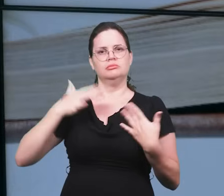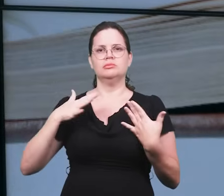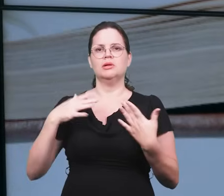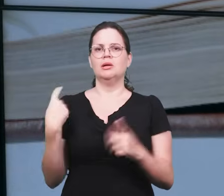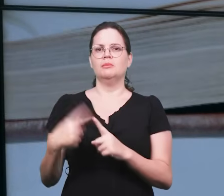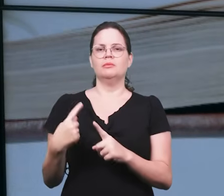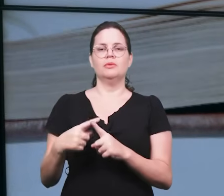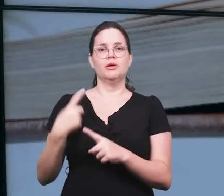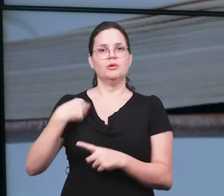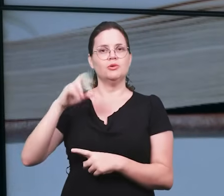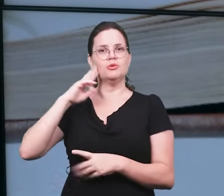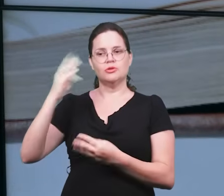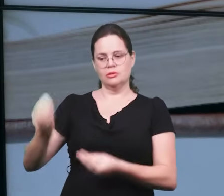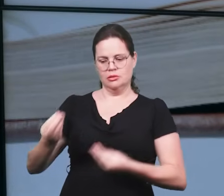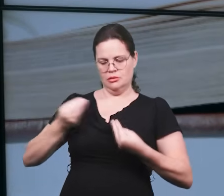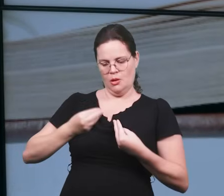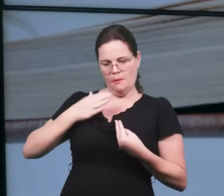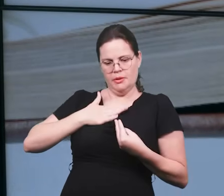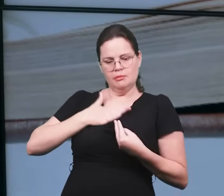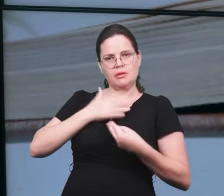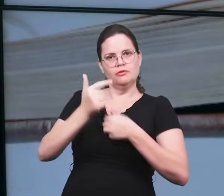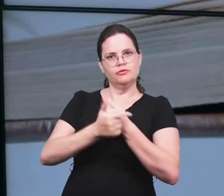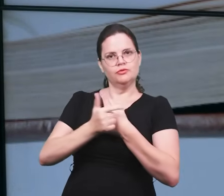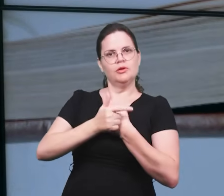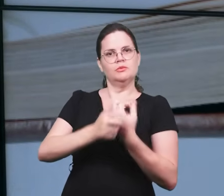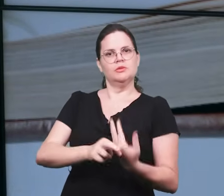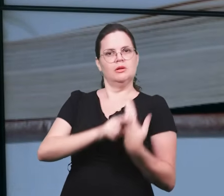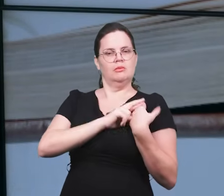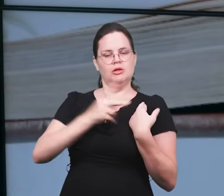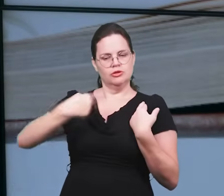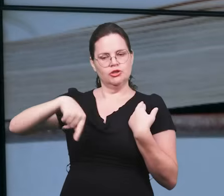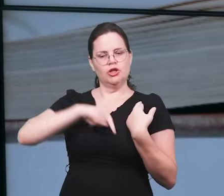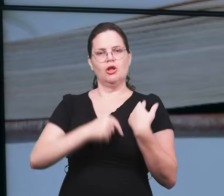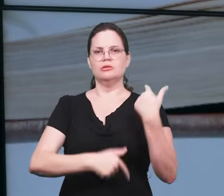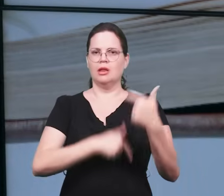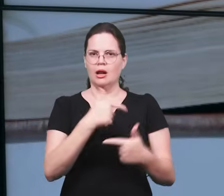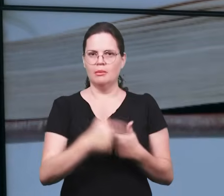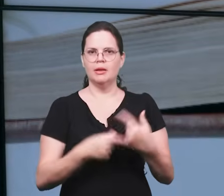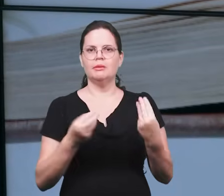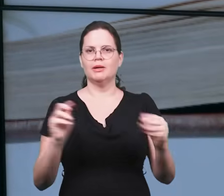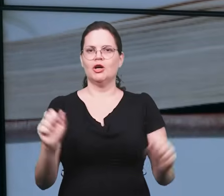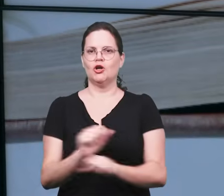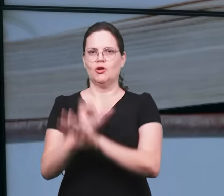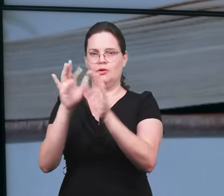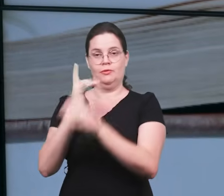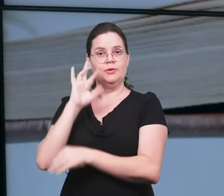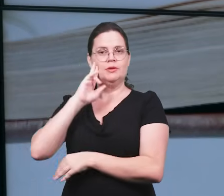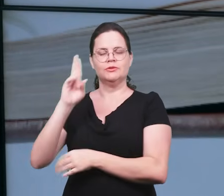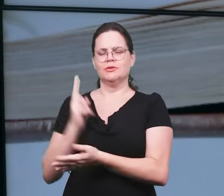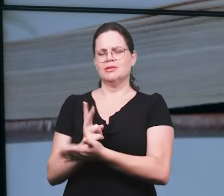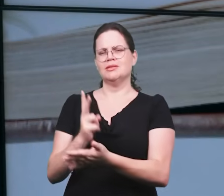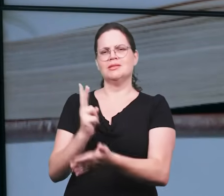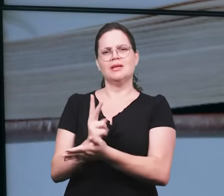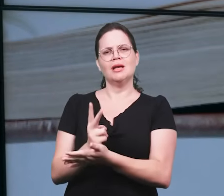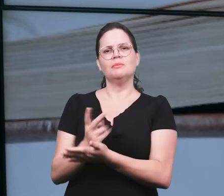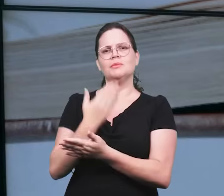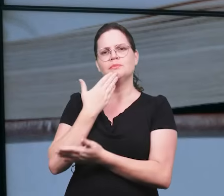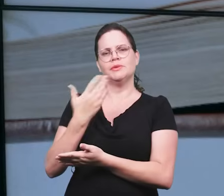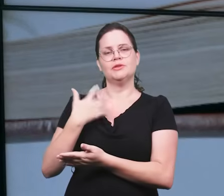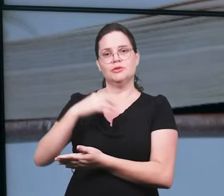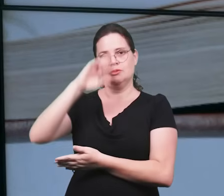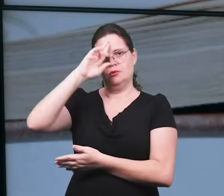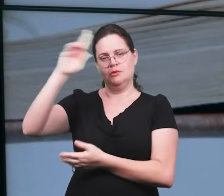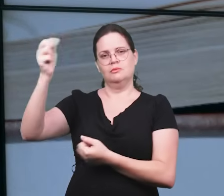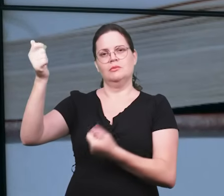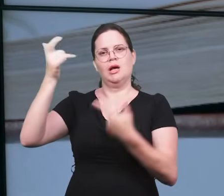para fazer, que nós façamos para a glória do nome do Senhor, buscando ao Senhor, mas que nós